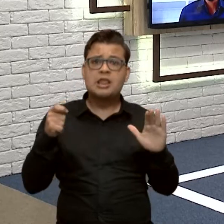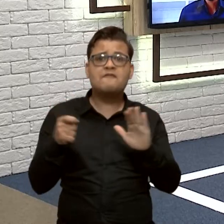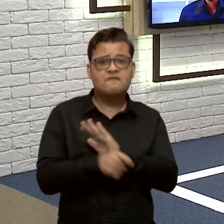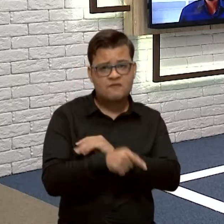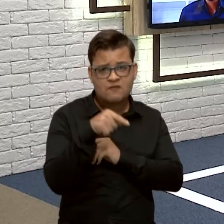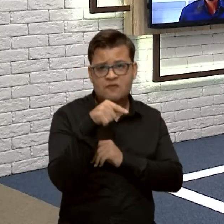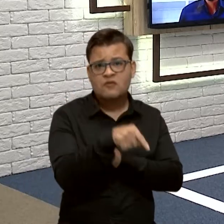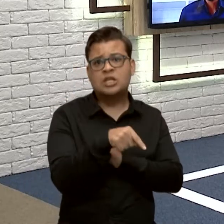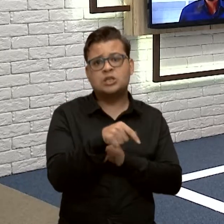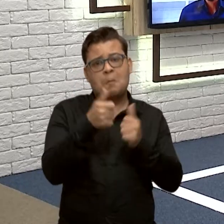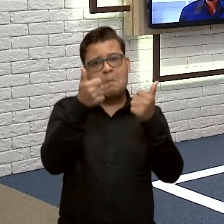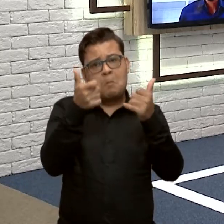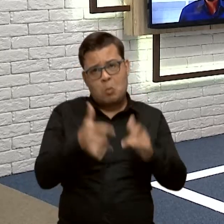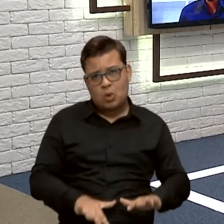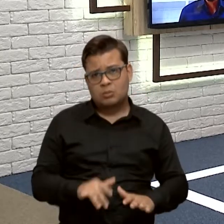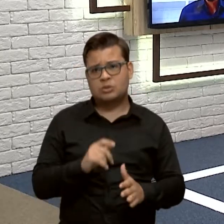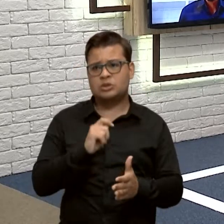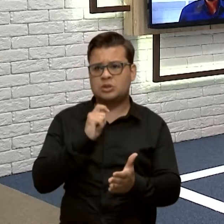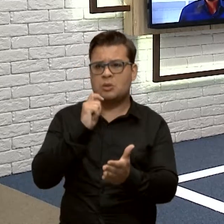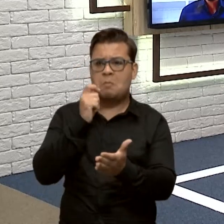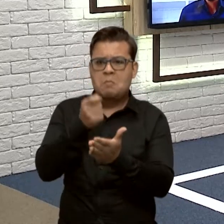É promissor isso?